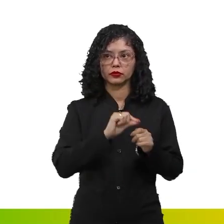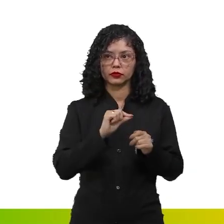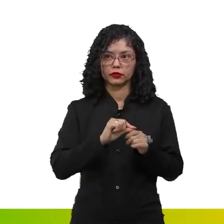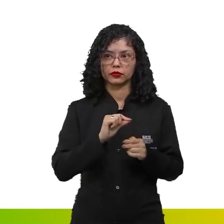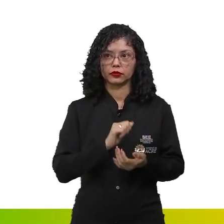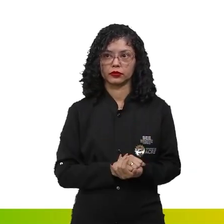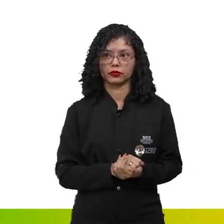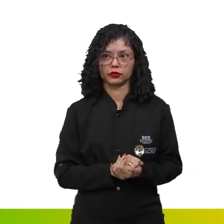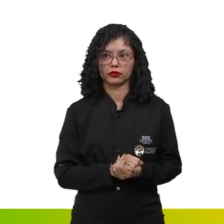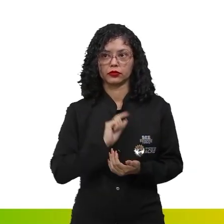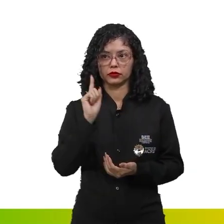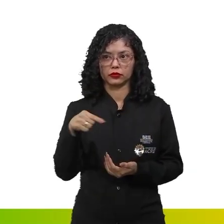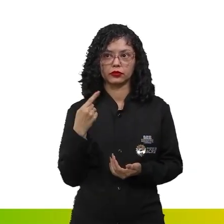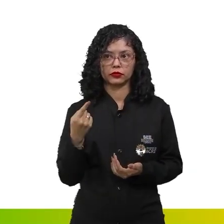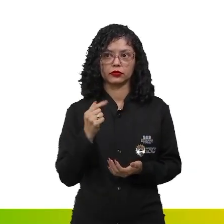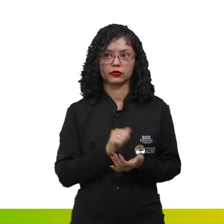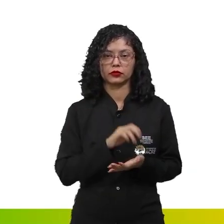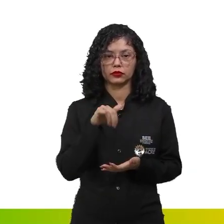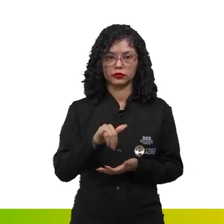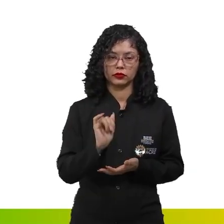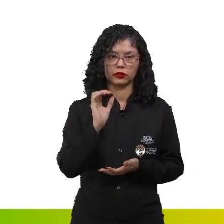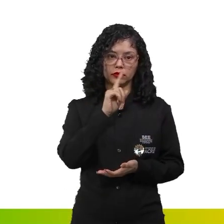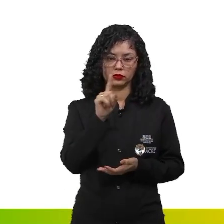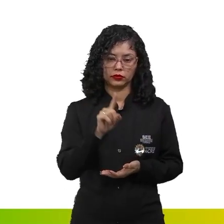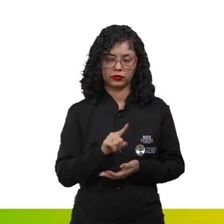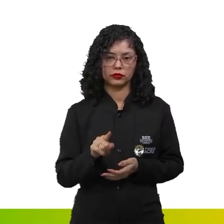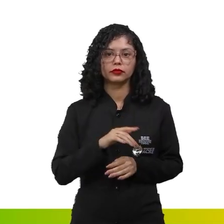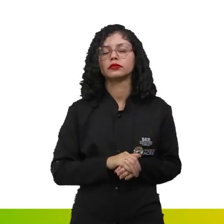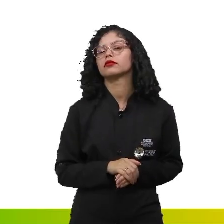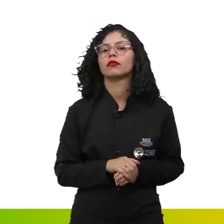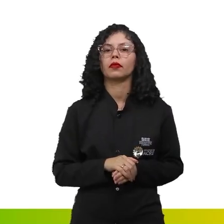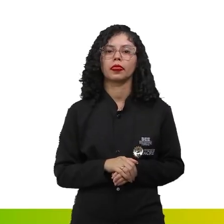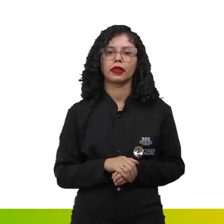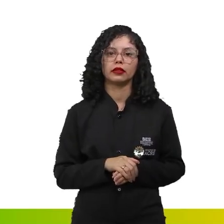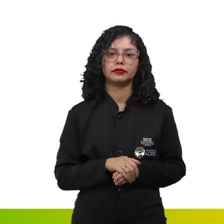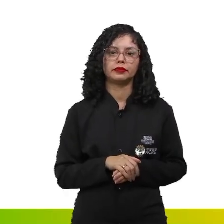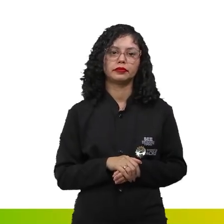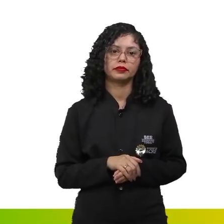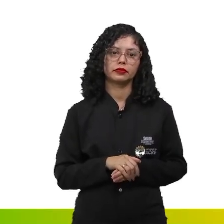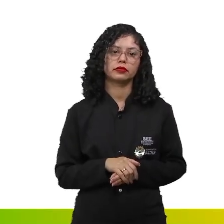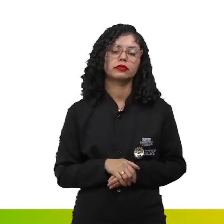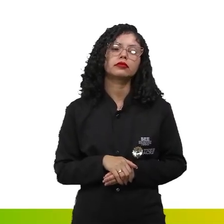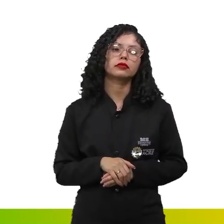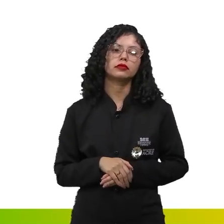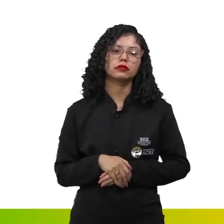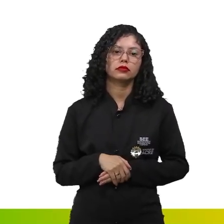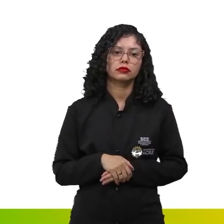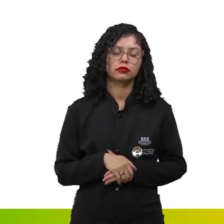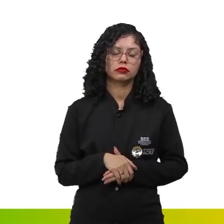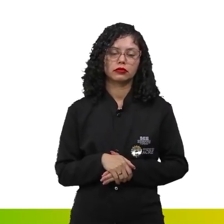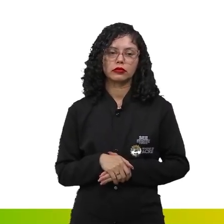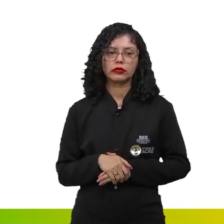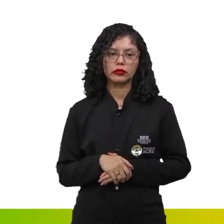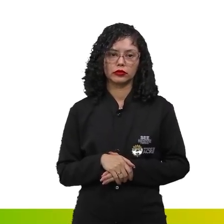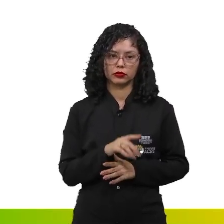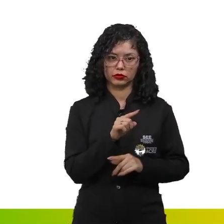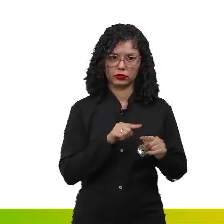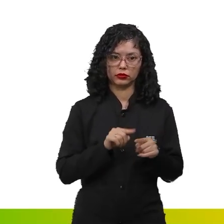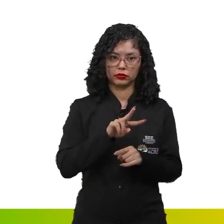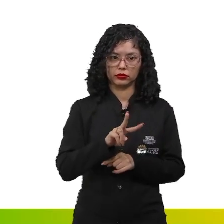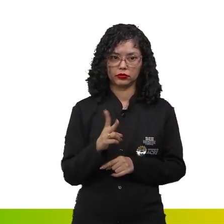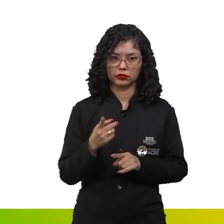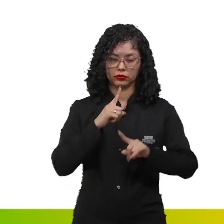faça depois o Y e o Z. Nesse caso aqui, o 180 está dividindo, vai